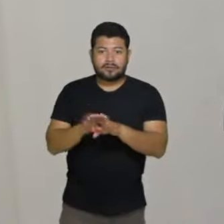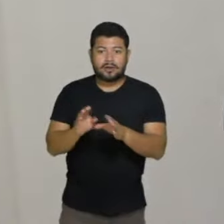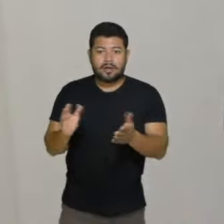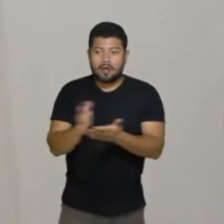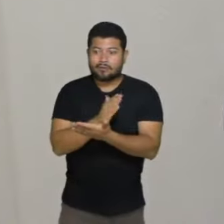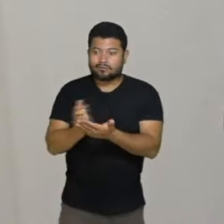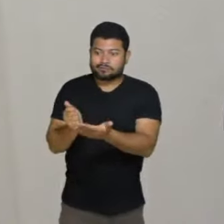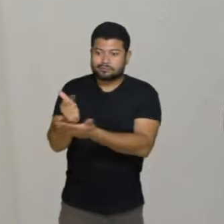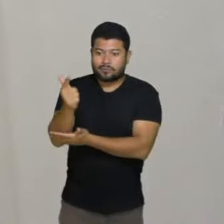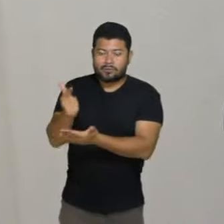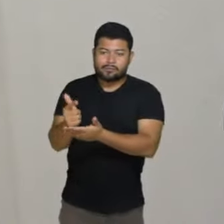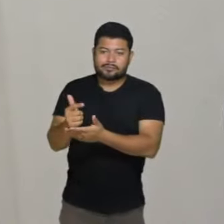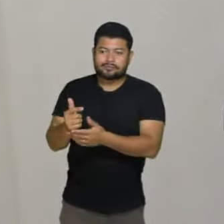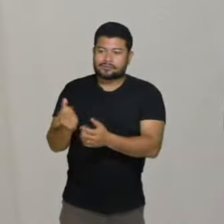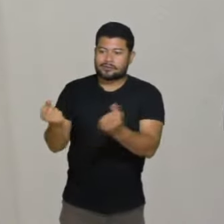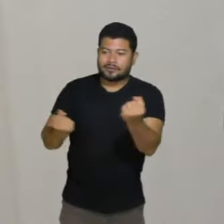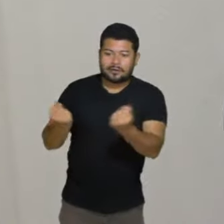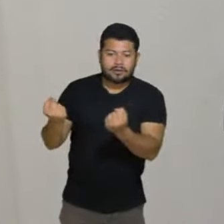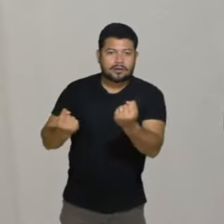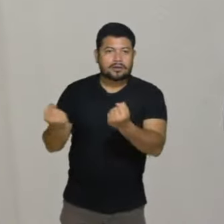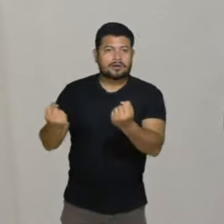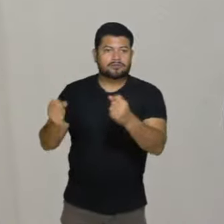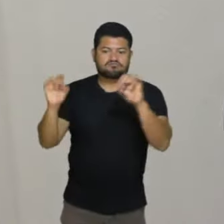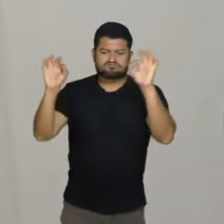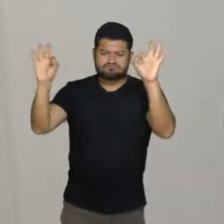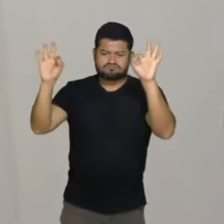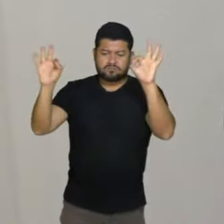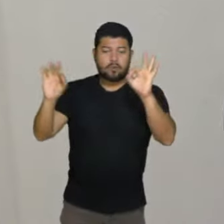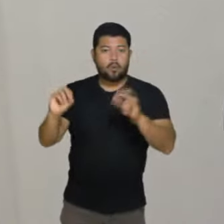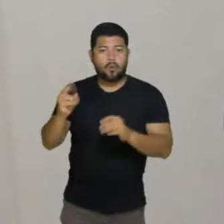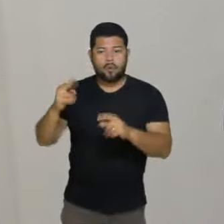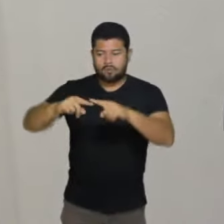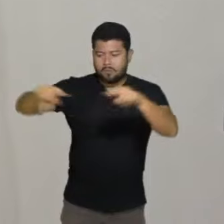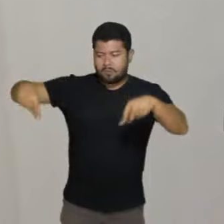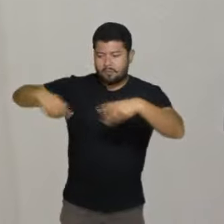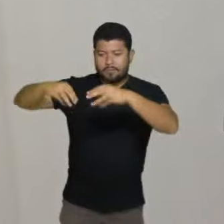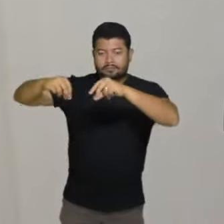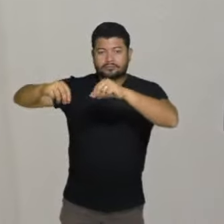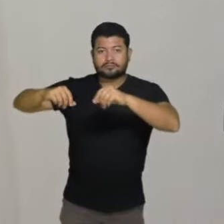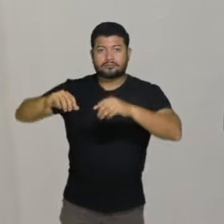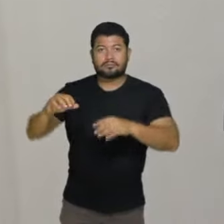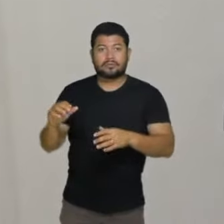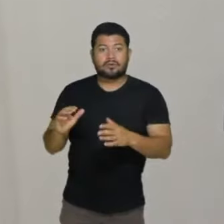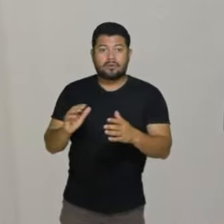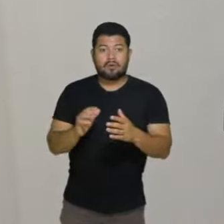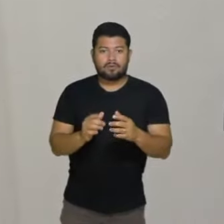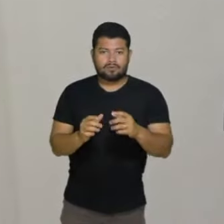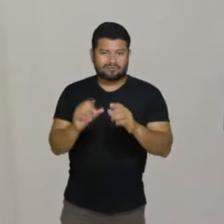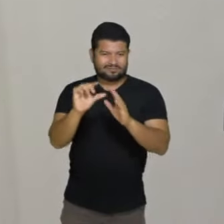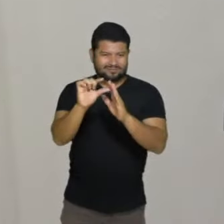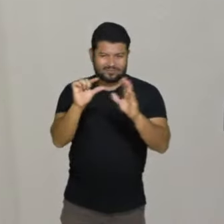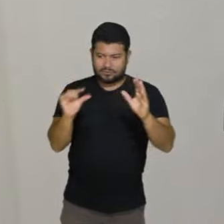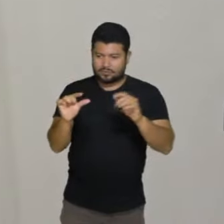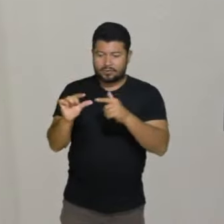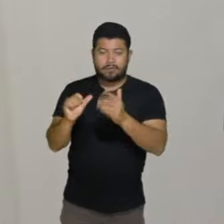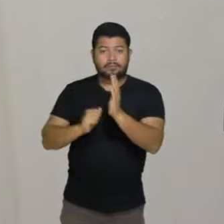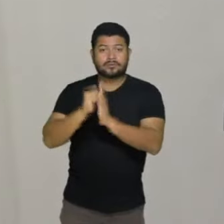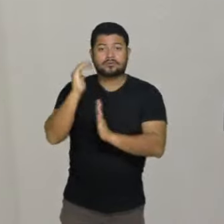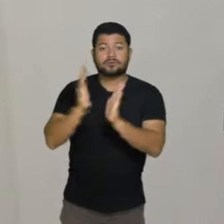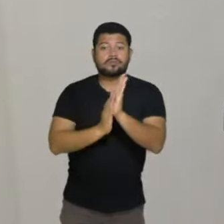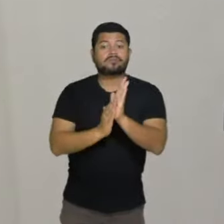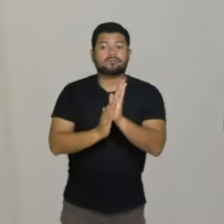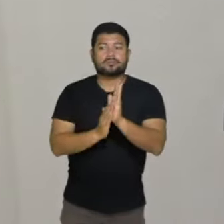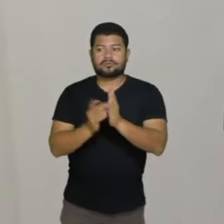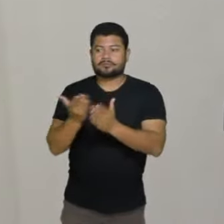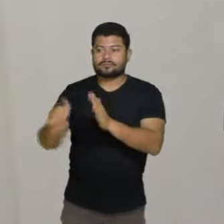de carro importado. O restante correspondente a valores de multas pelos crimes cometidos. Nos acordos